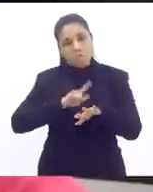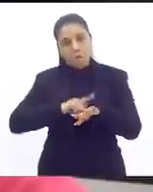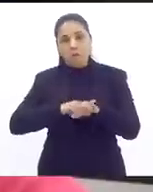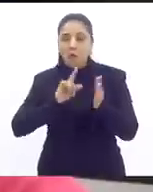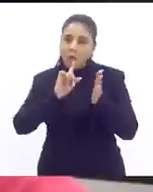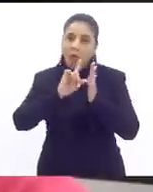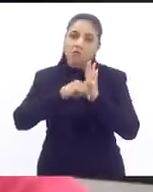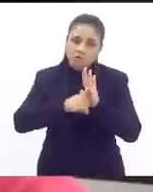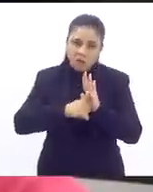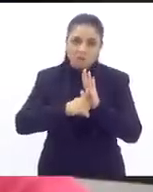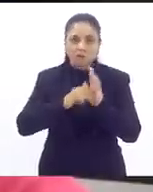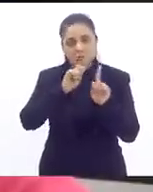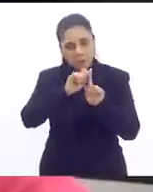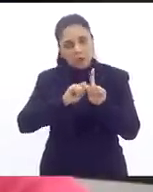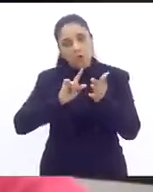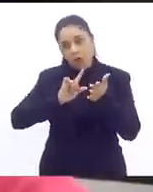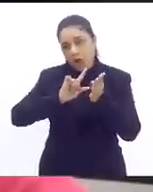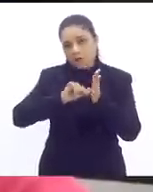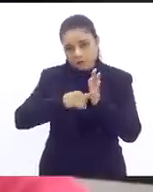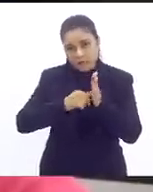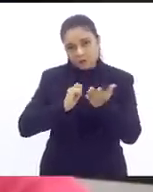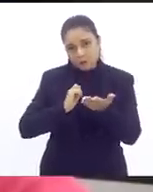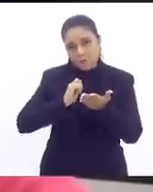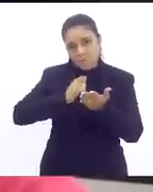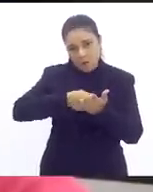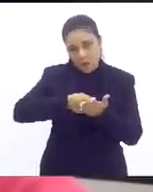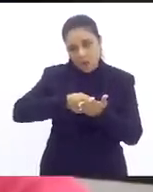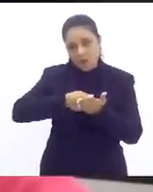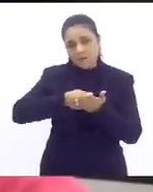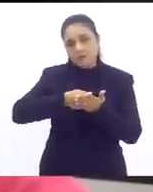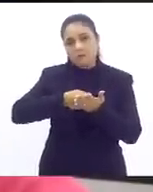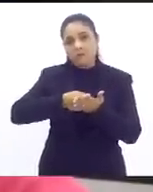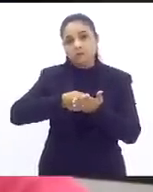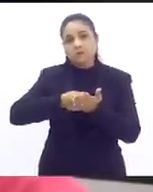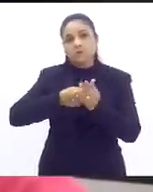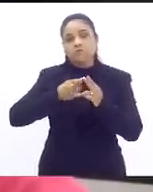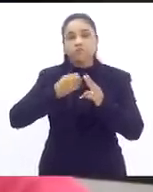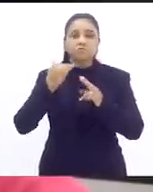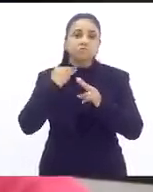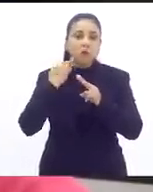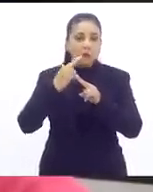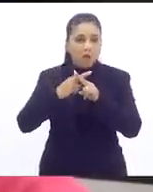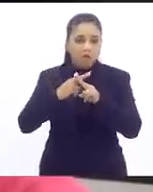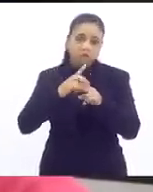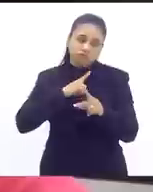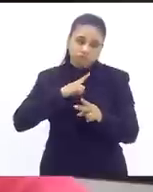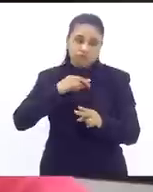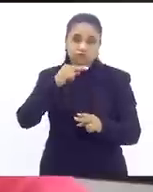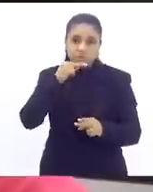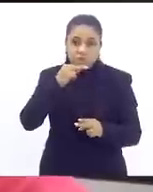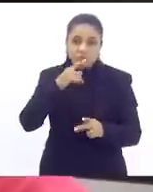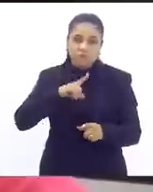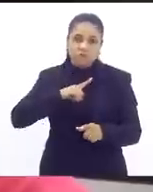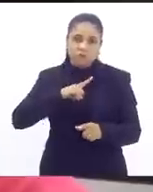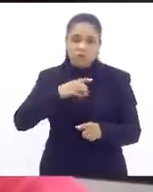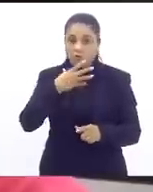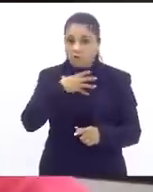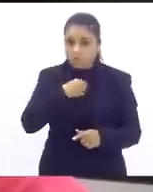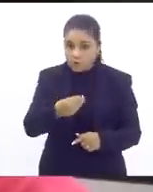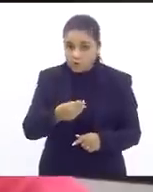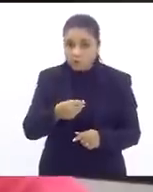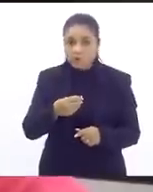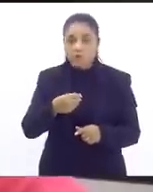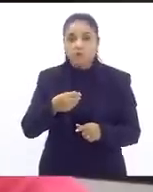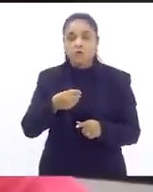o atraso o meu compromisso com a caixa porque eu tenho netos eu tenho filhos Então